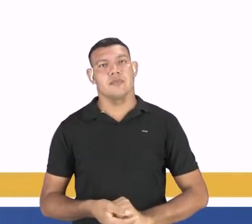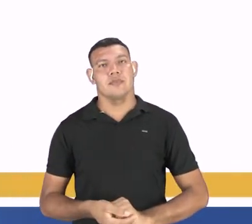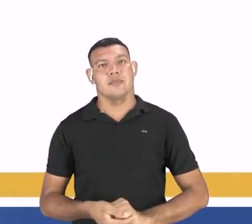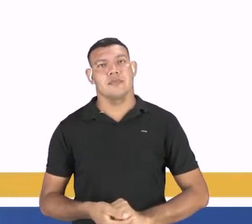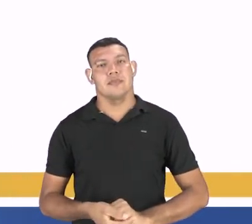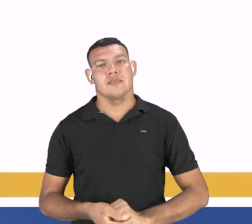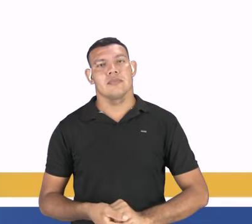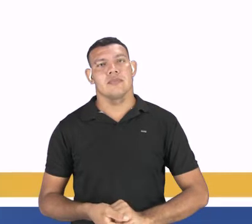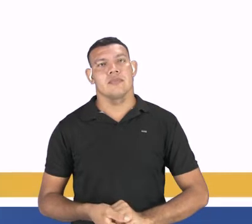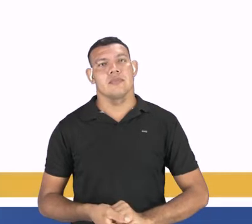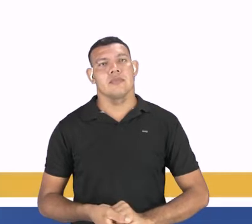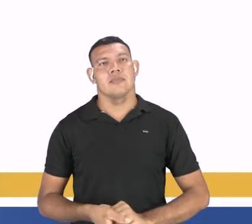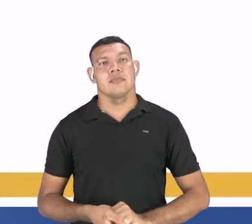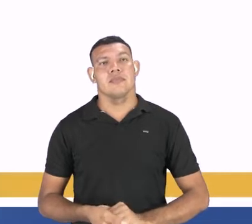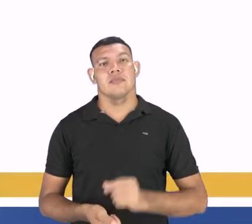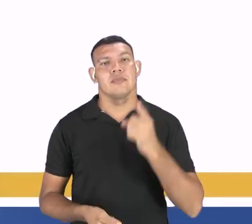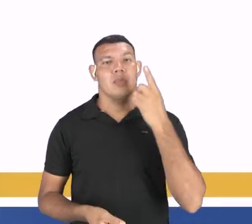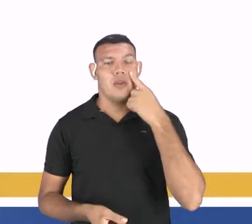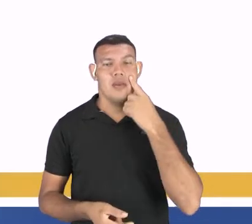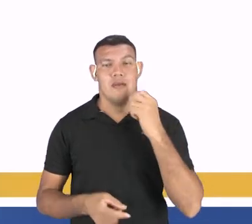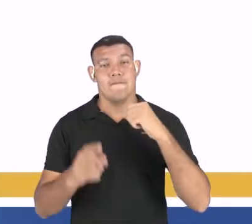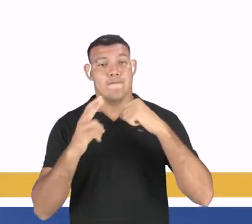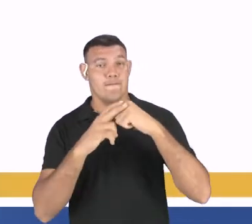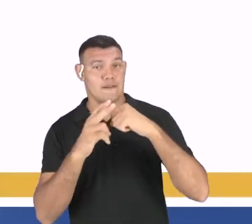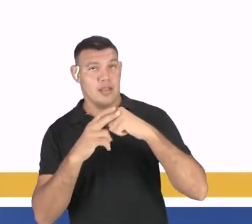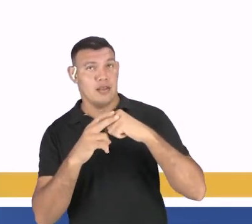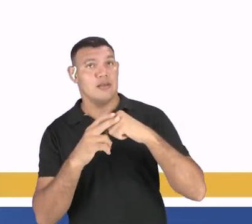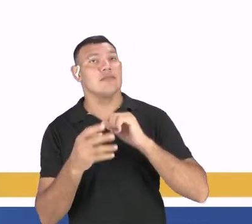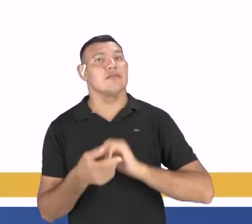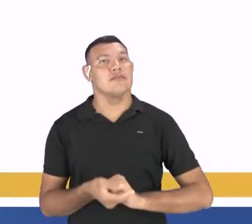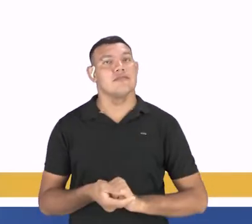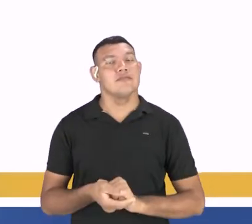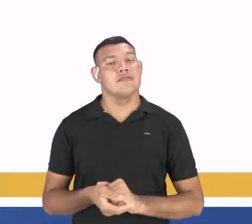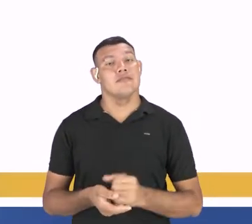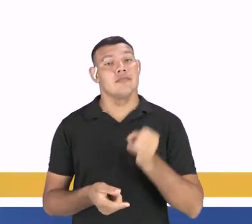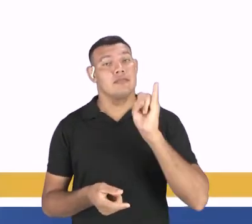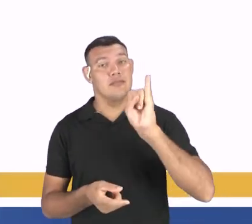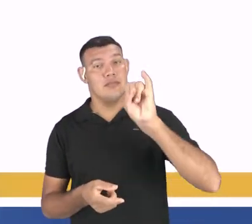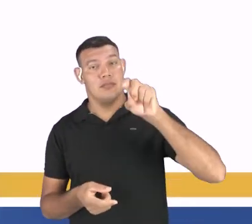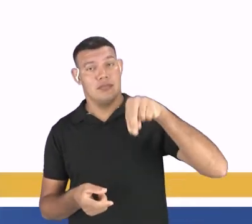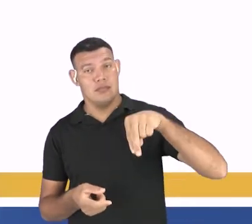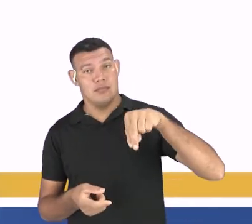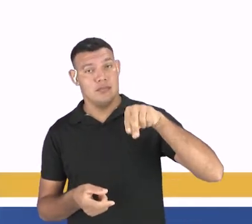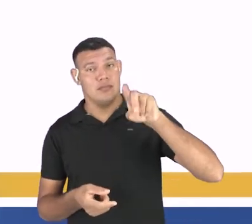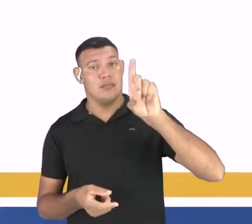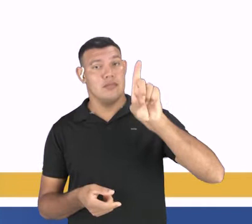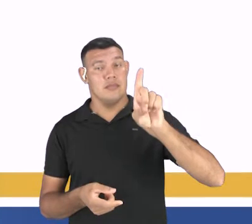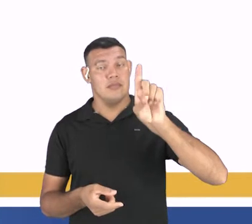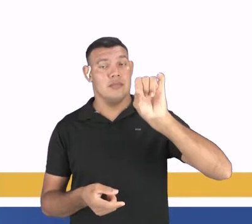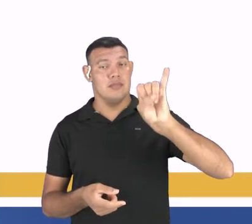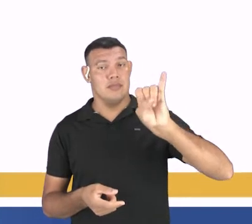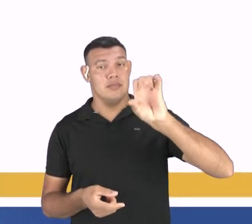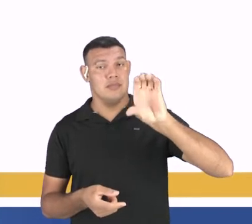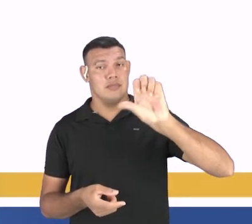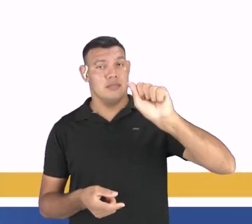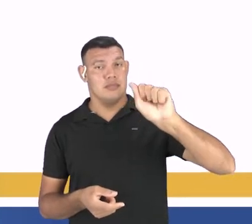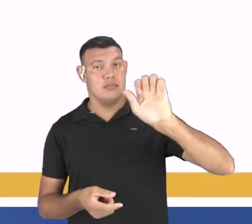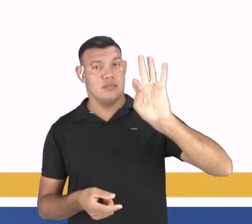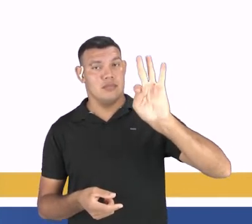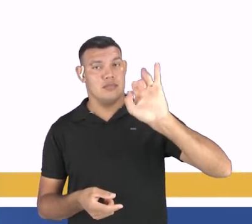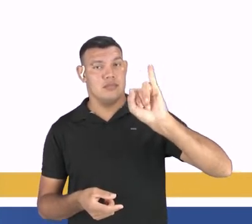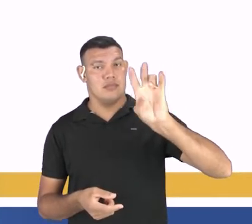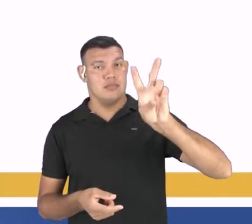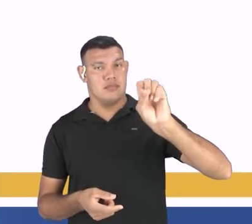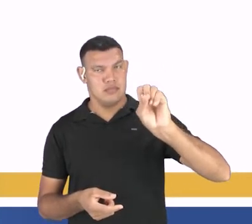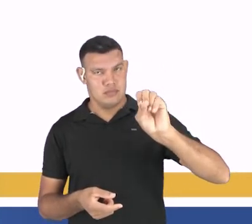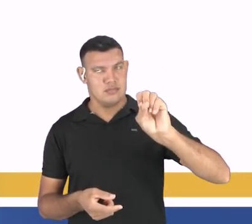Lá na frente nós vamos ter o verbo no futuro, que é a condição que vai acontecer. Então, se eu chegar cedo, eu vou te ligar. É algo que